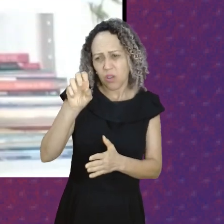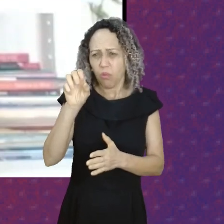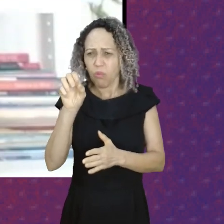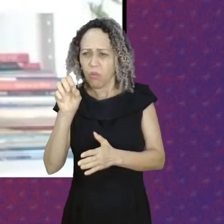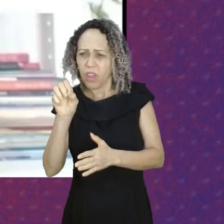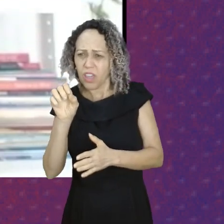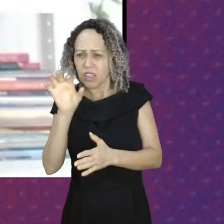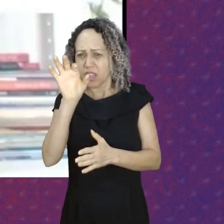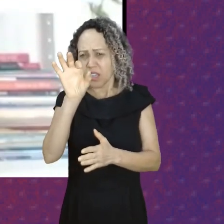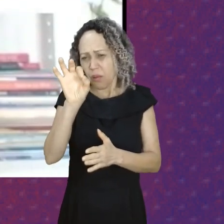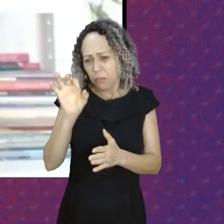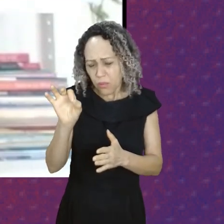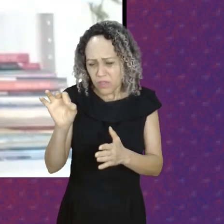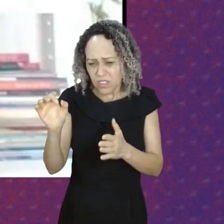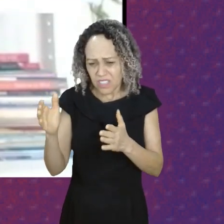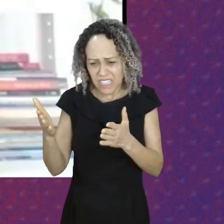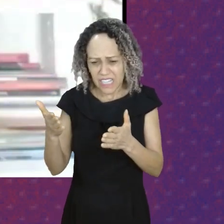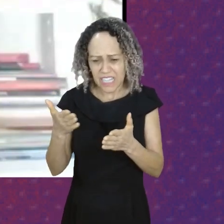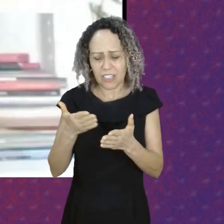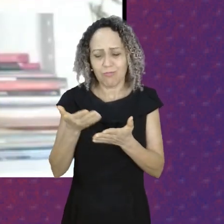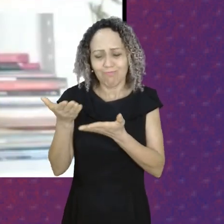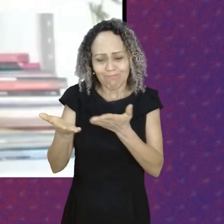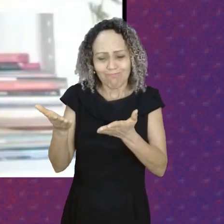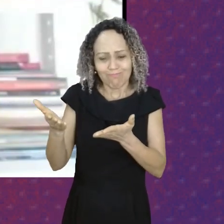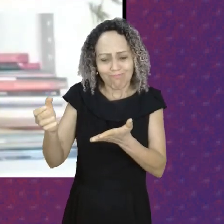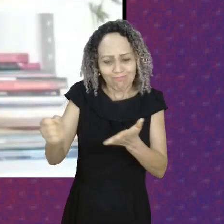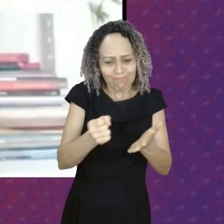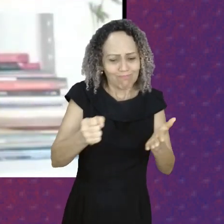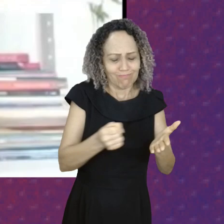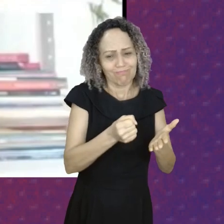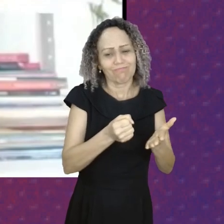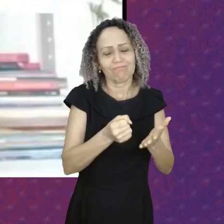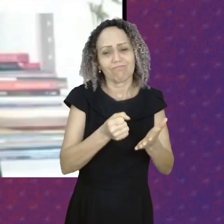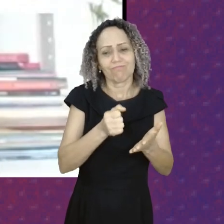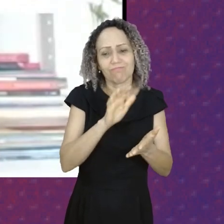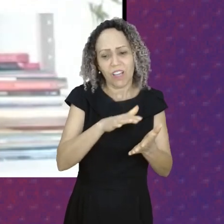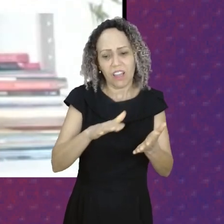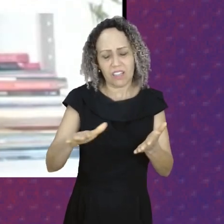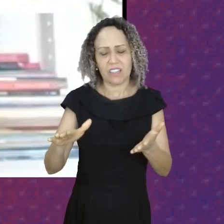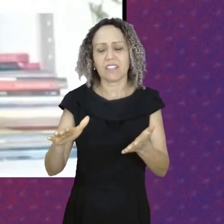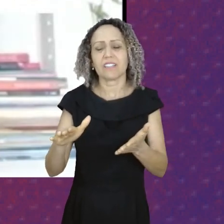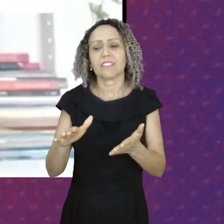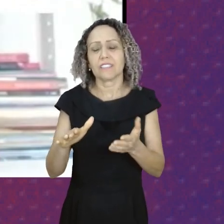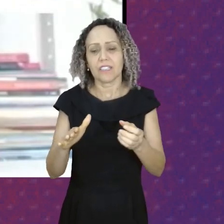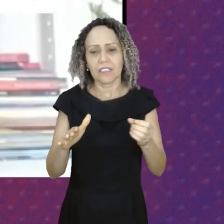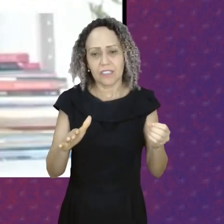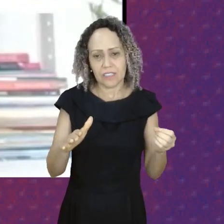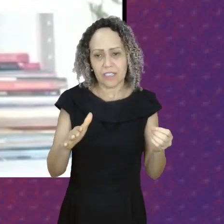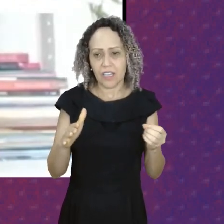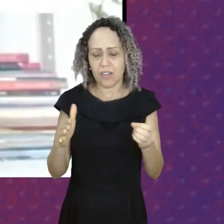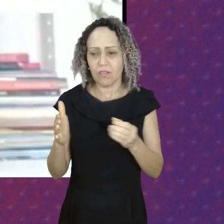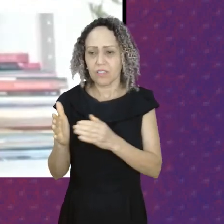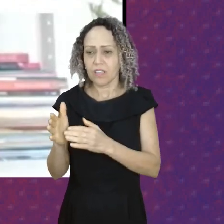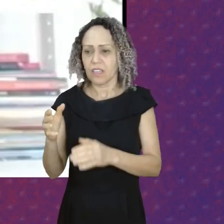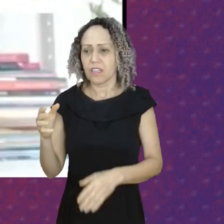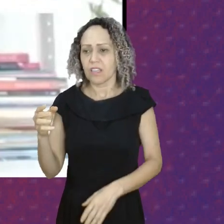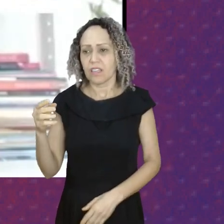agora 36%, e com muitas desigualdades. É importante